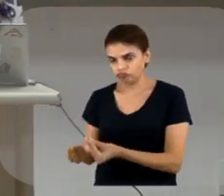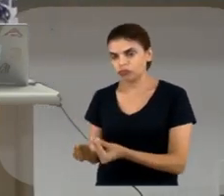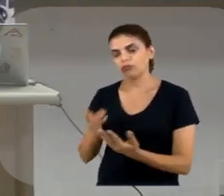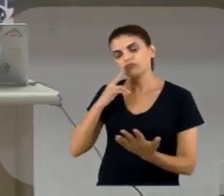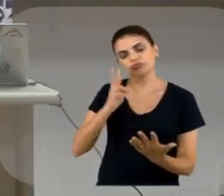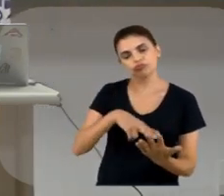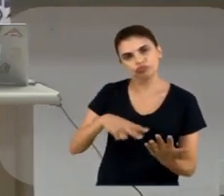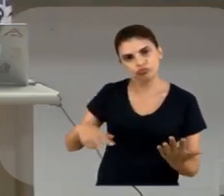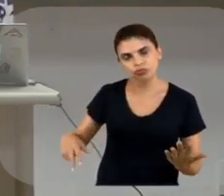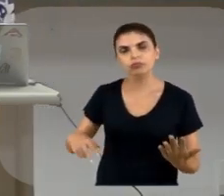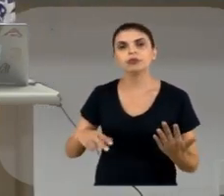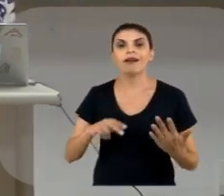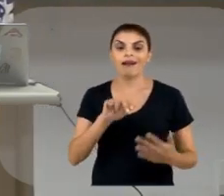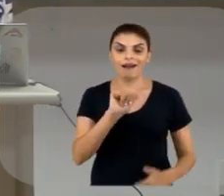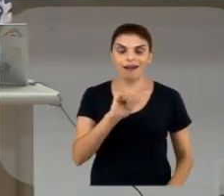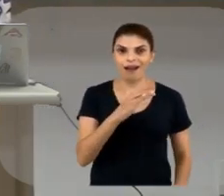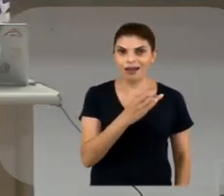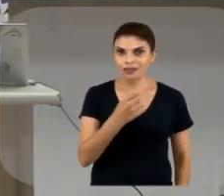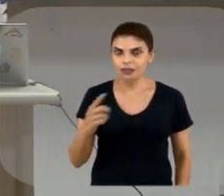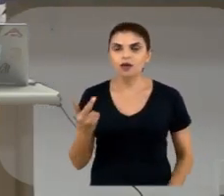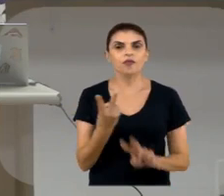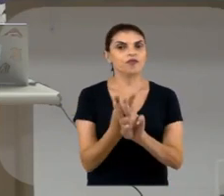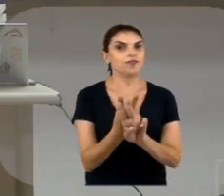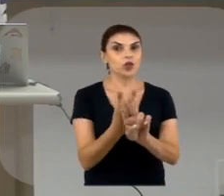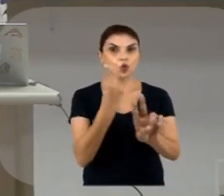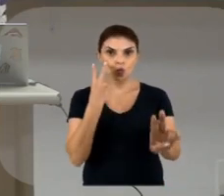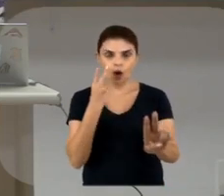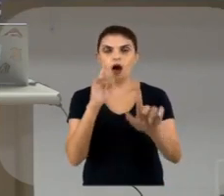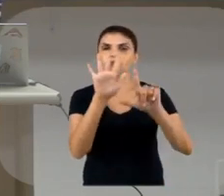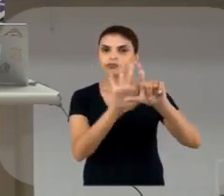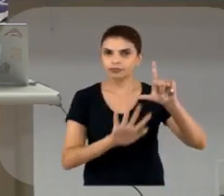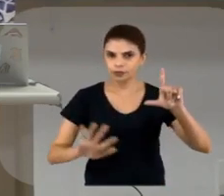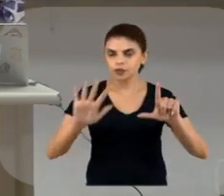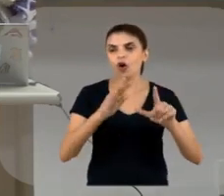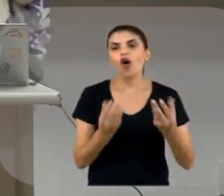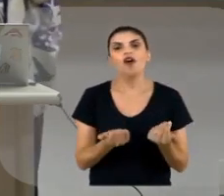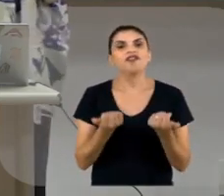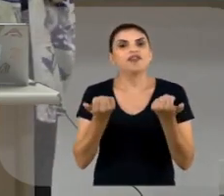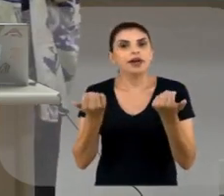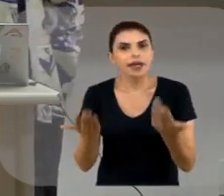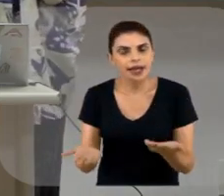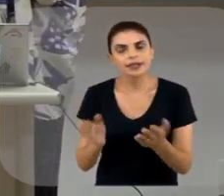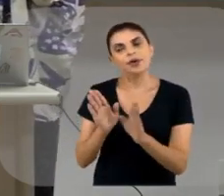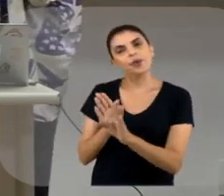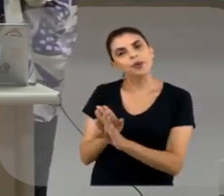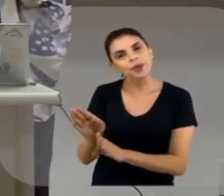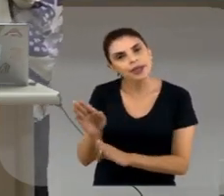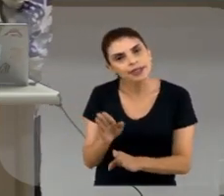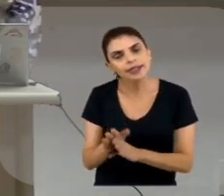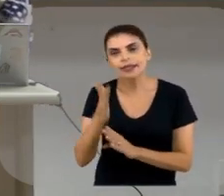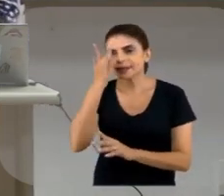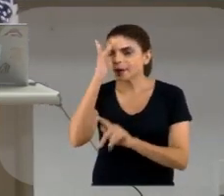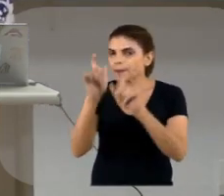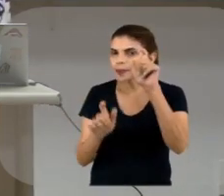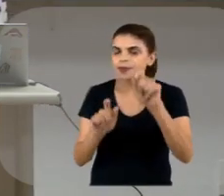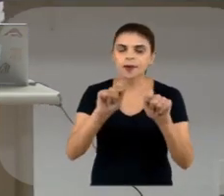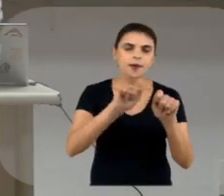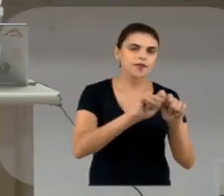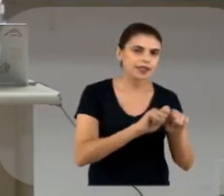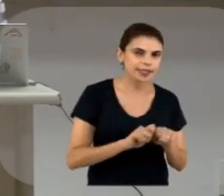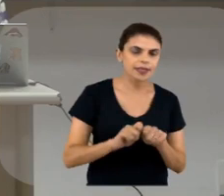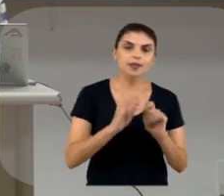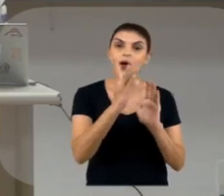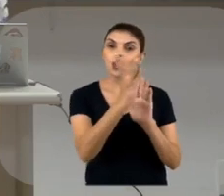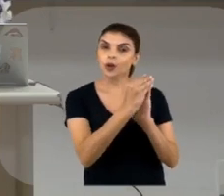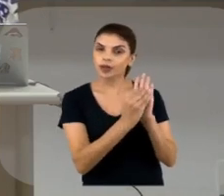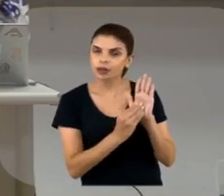dessa linha de ação no campus virtual, a gente oferece esse momento, né, de orientação para os conteudistas, que